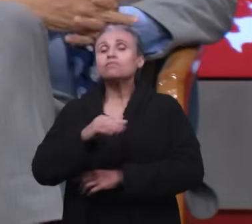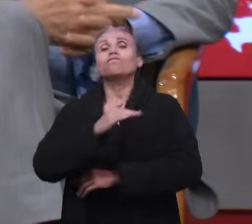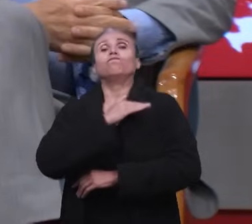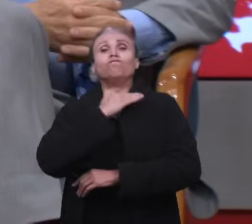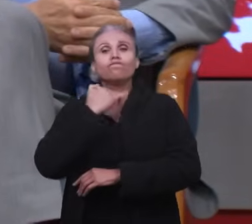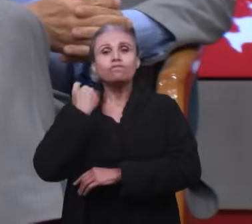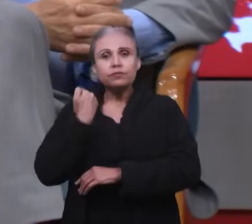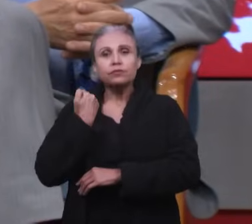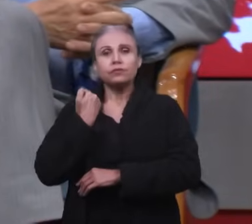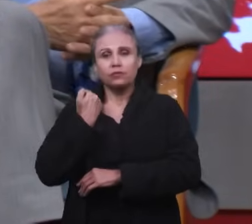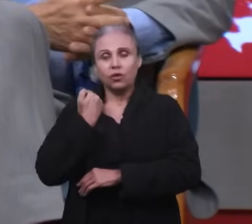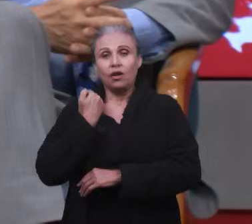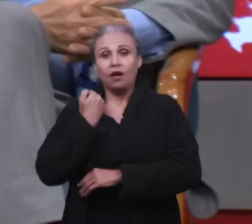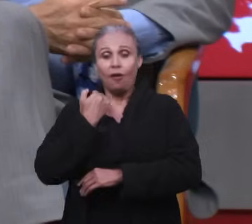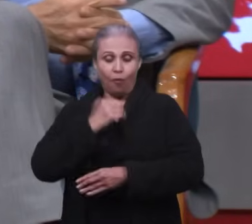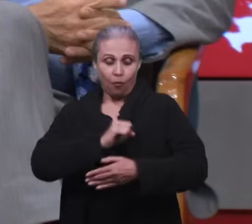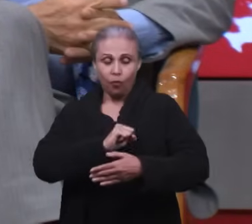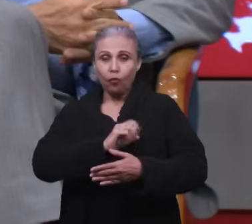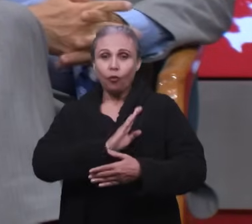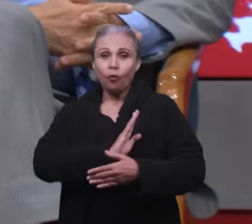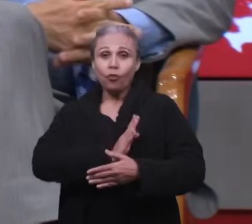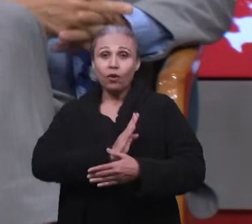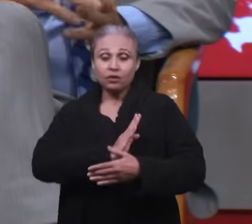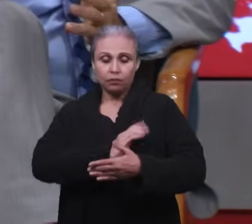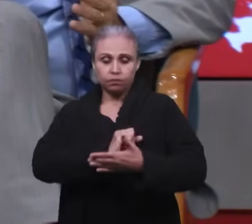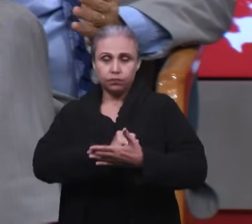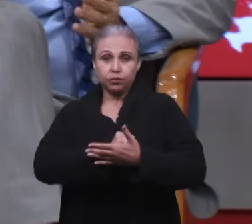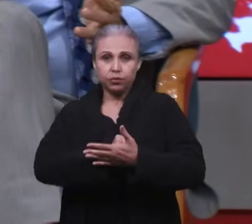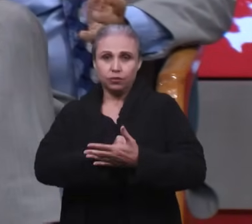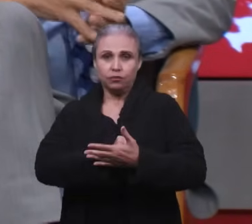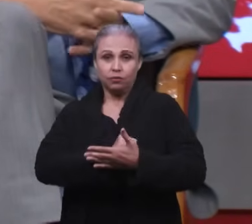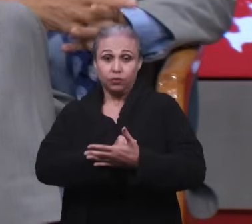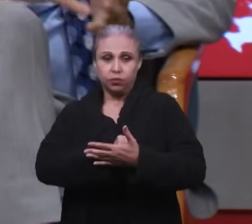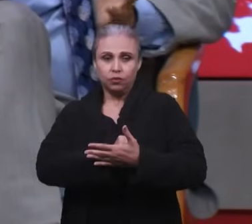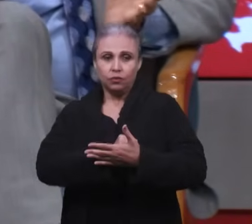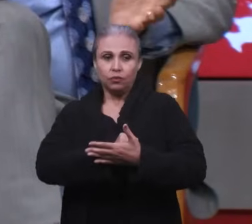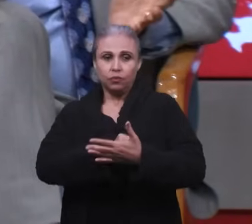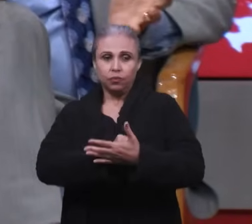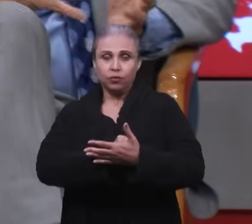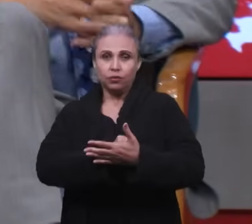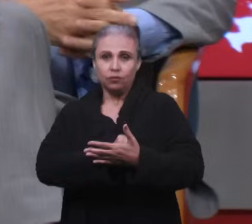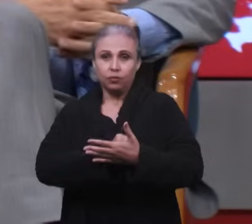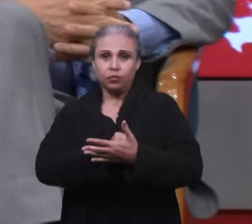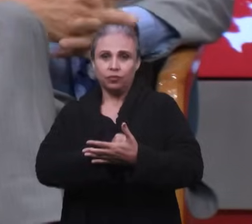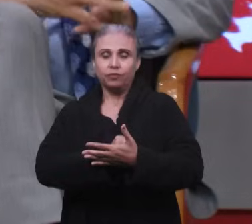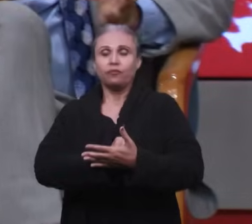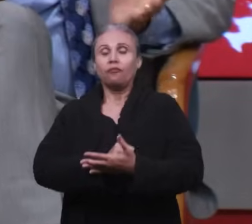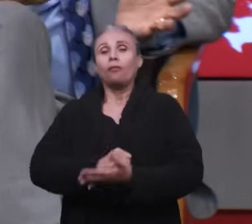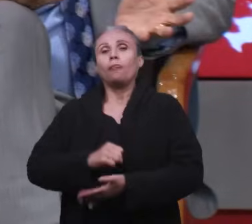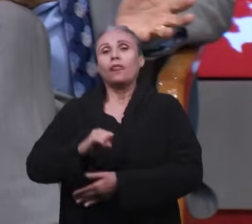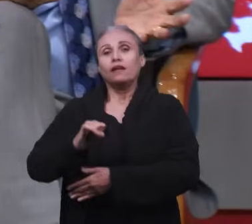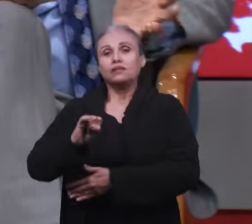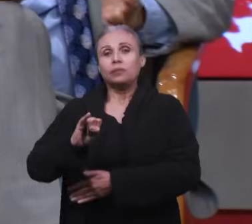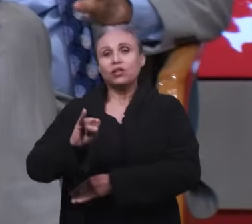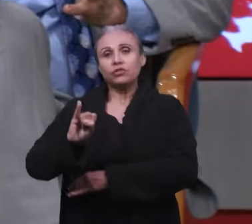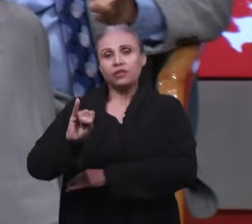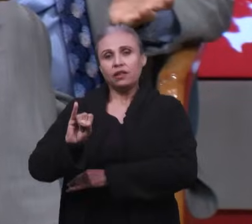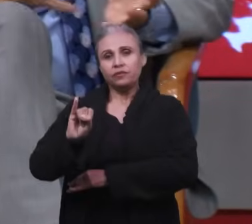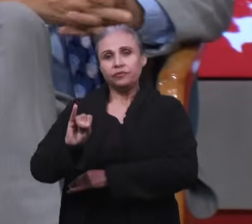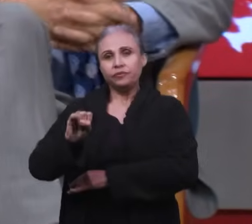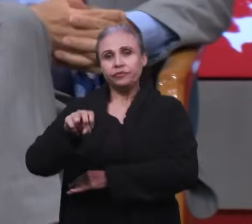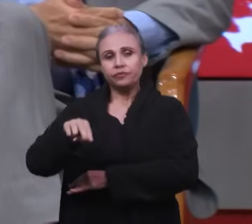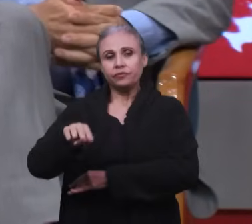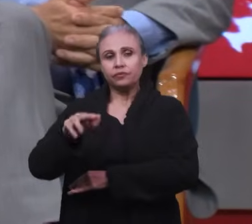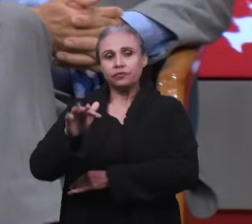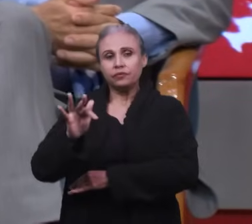nessa parte, né, desse órgão. Você pode ter aquilo que chama de infarto. O infarto é uma necrose de